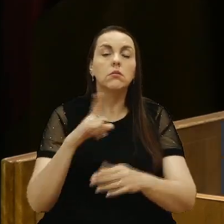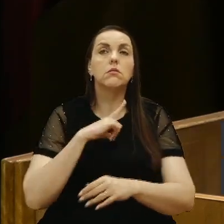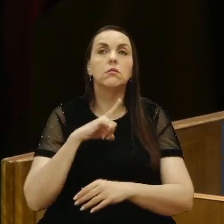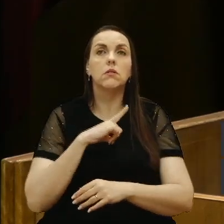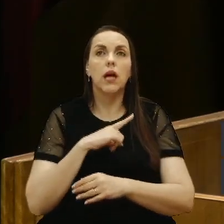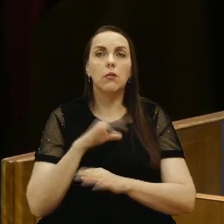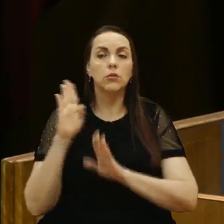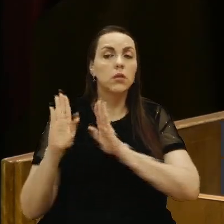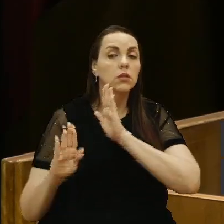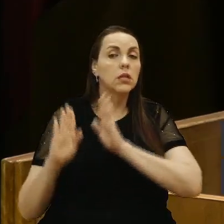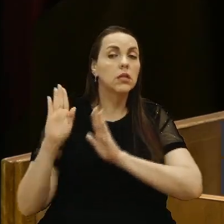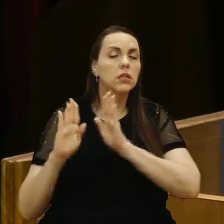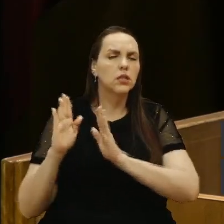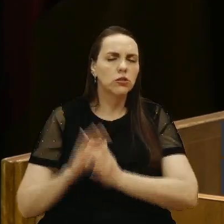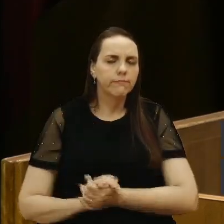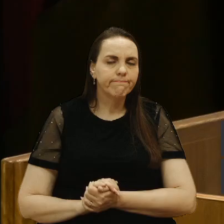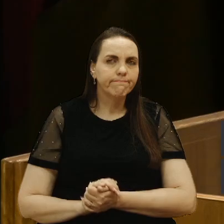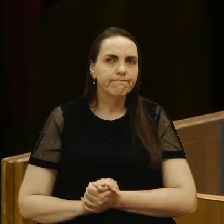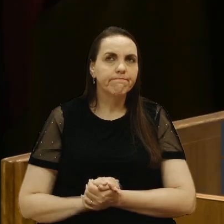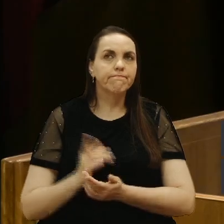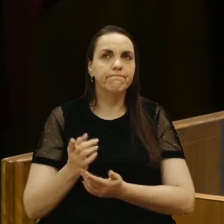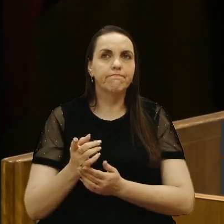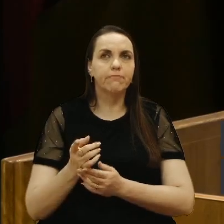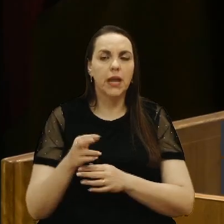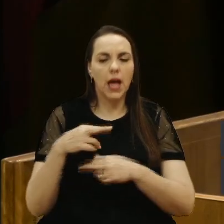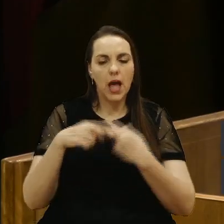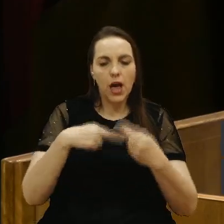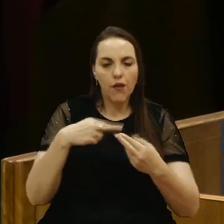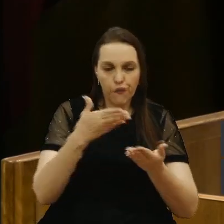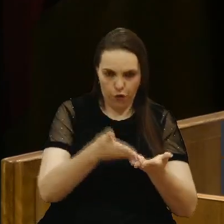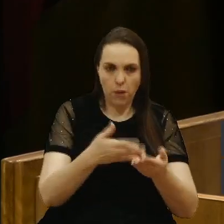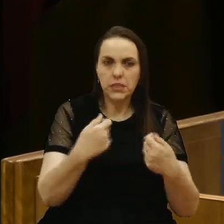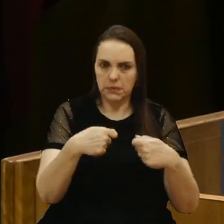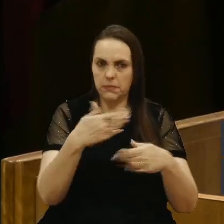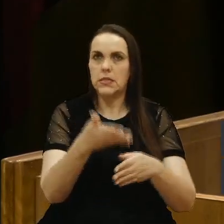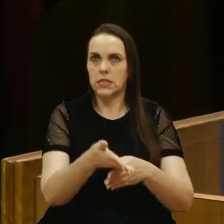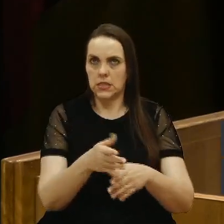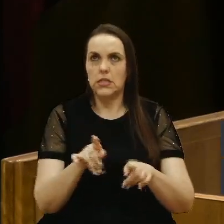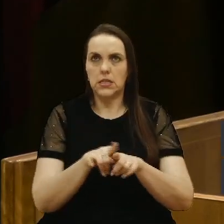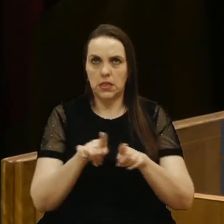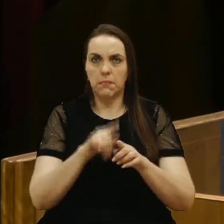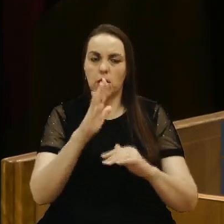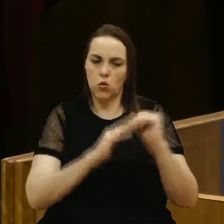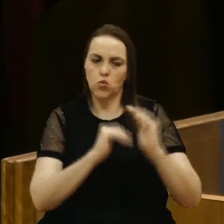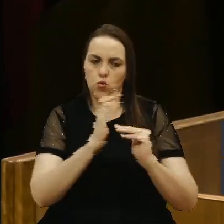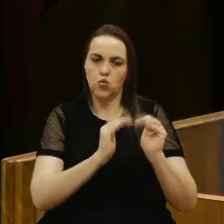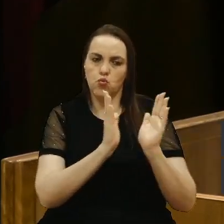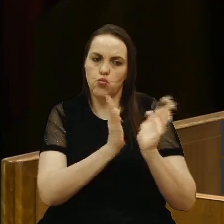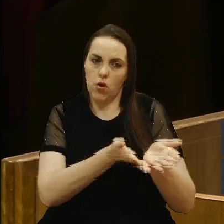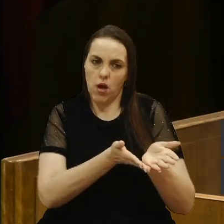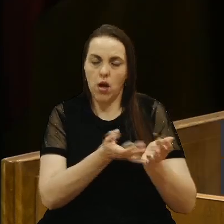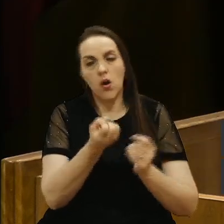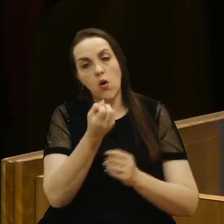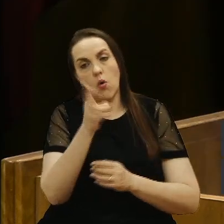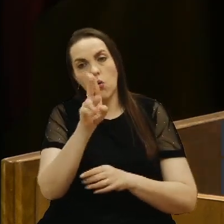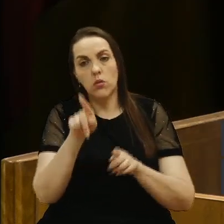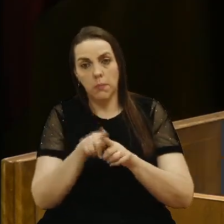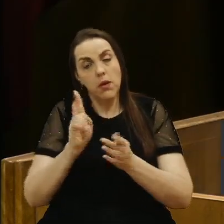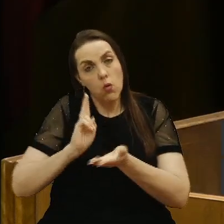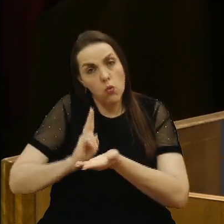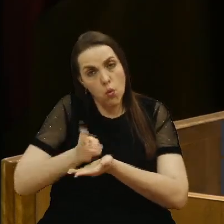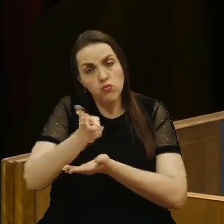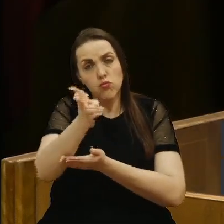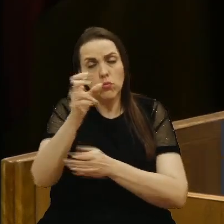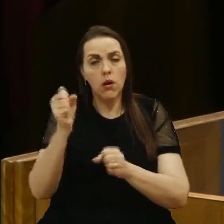as licitações, seja para os reparos que são necessários no que já foi construído, ou seja para a